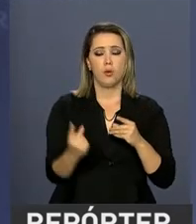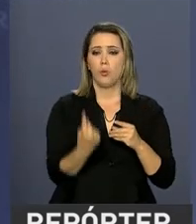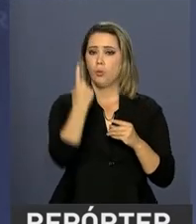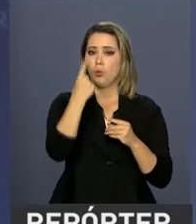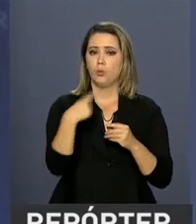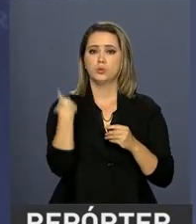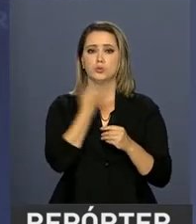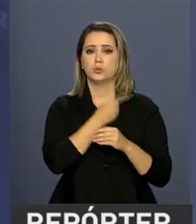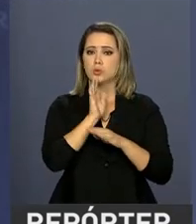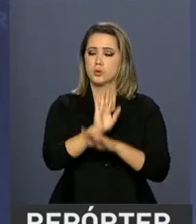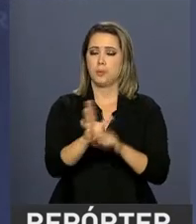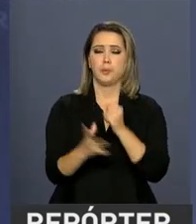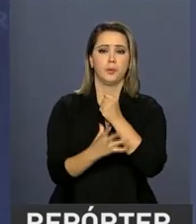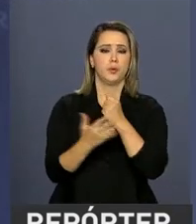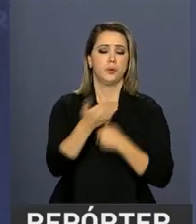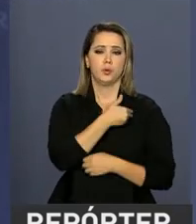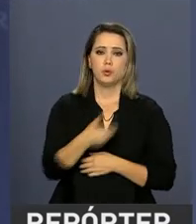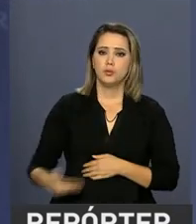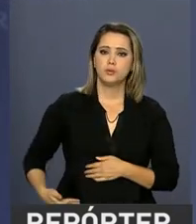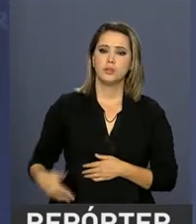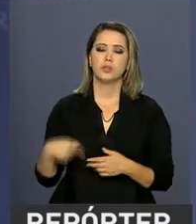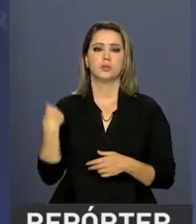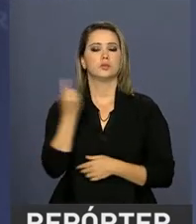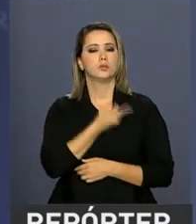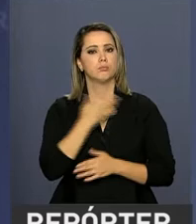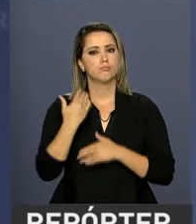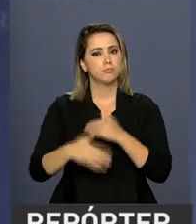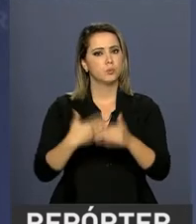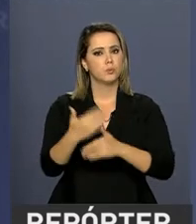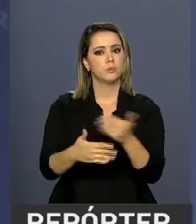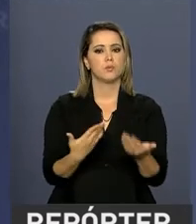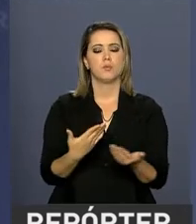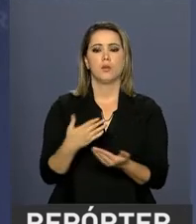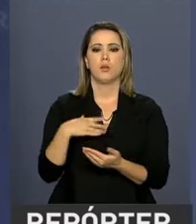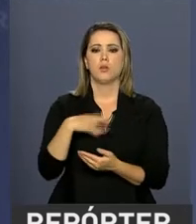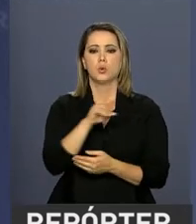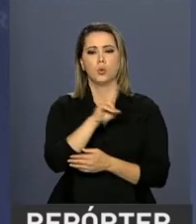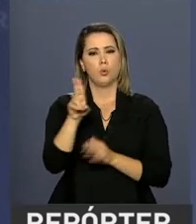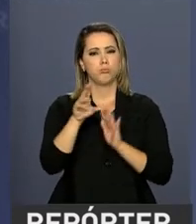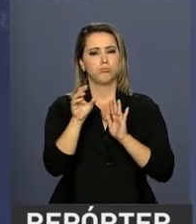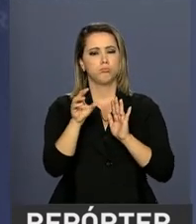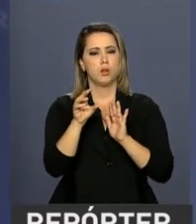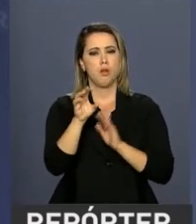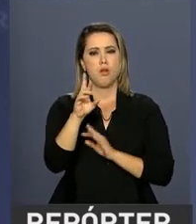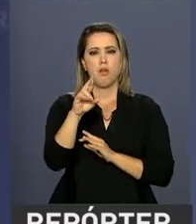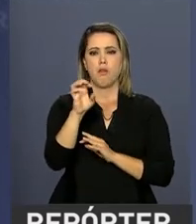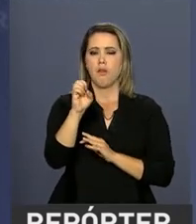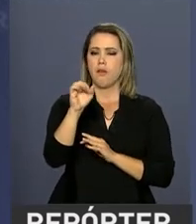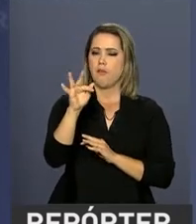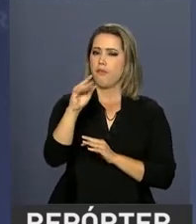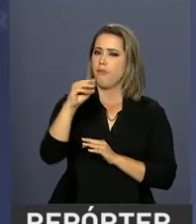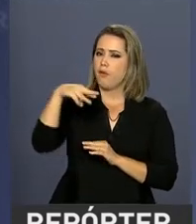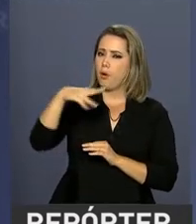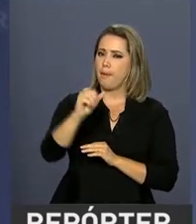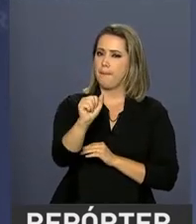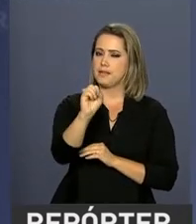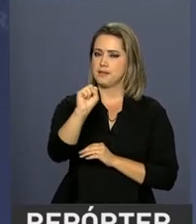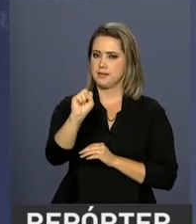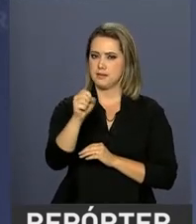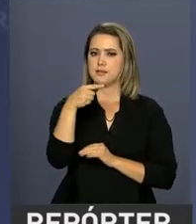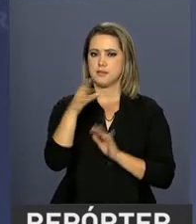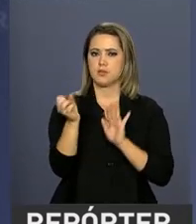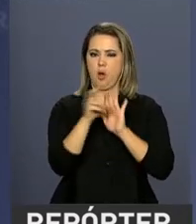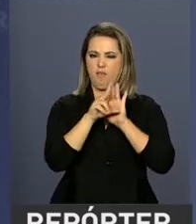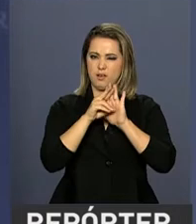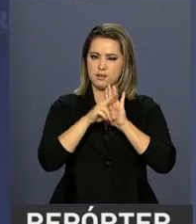nosso governo. Não é sem razão que, ao levarmos adiante as chamadas reformas que estamos fazendo no país, nós temos